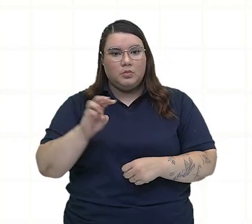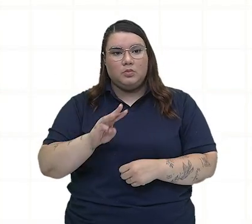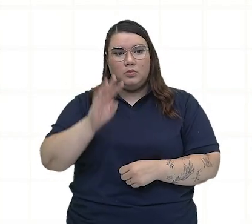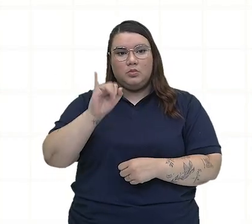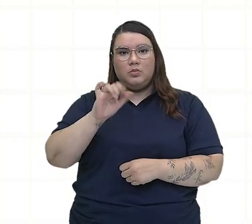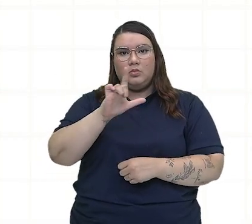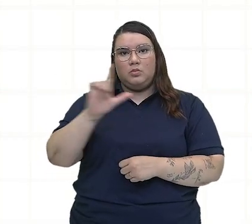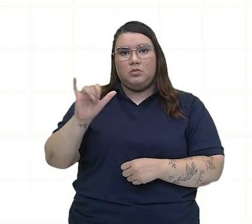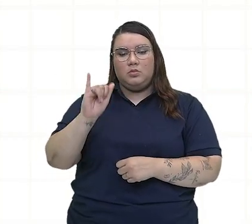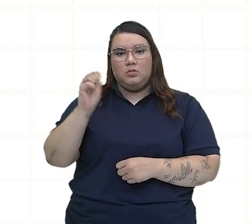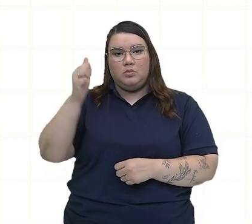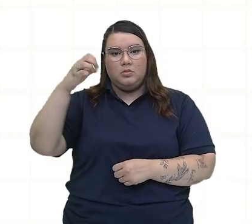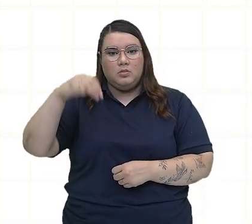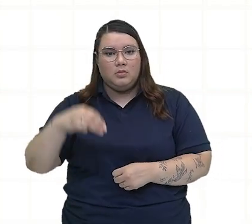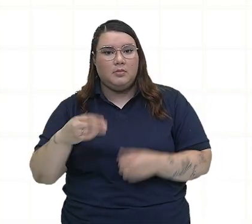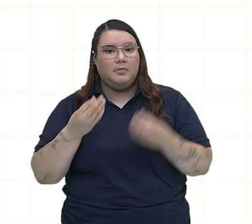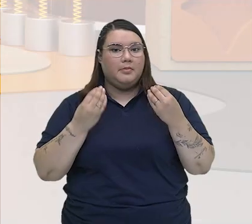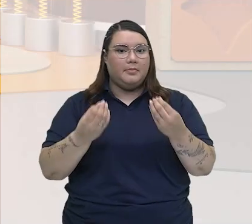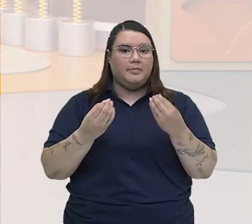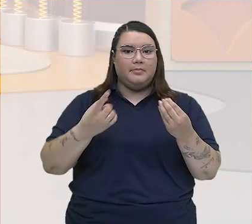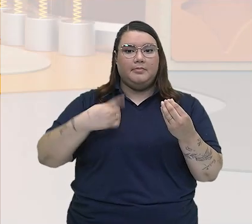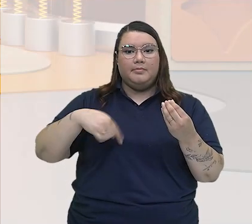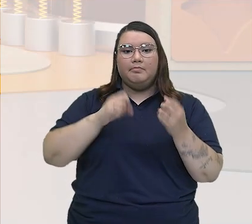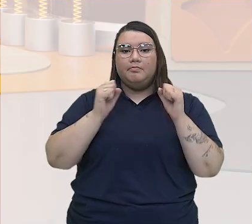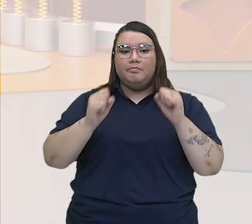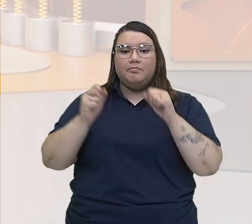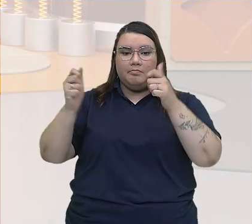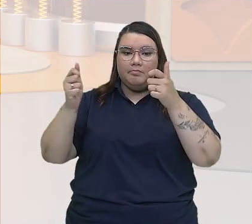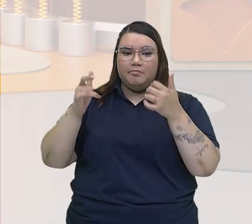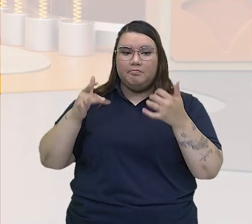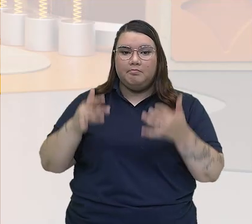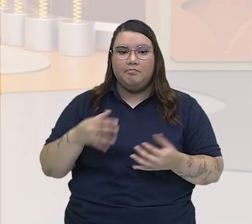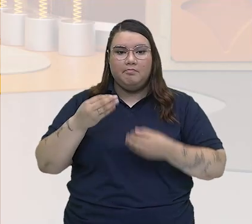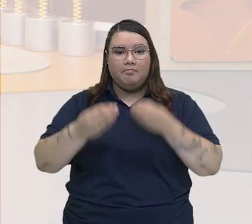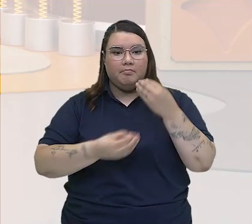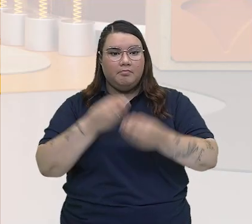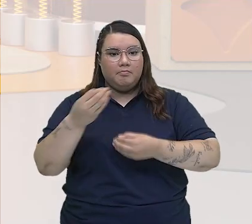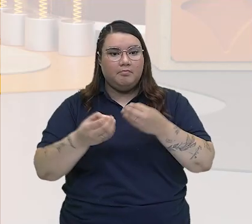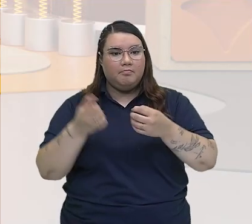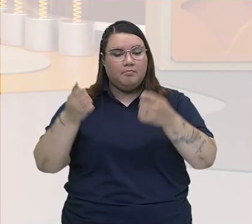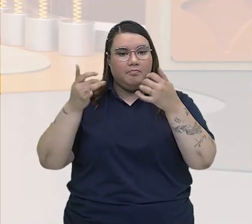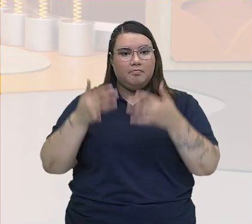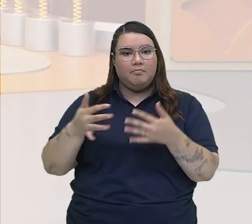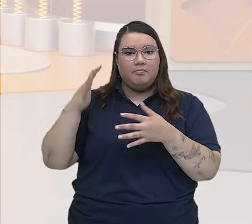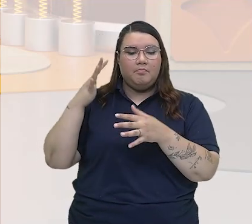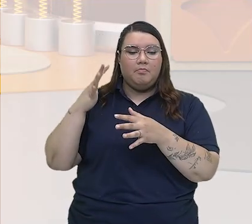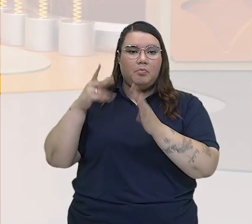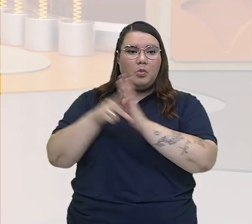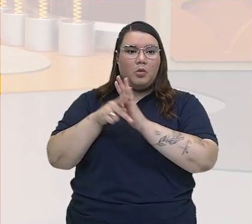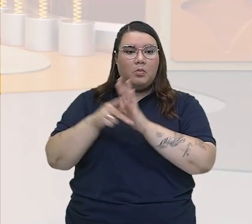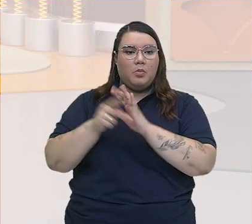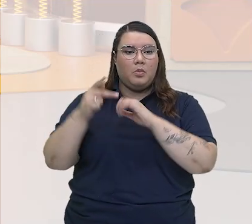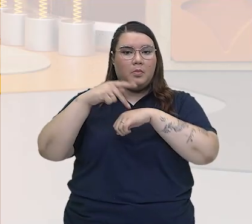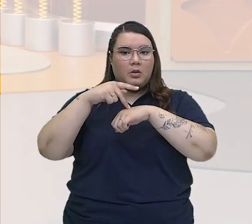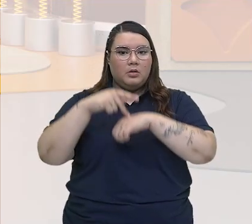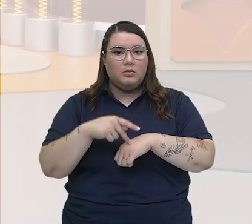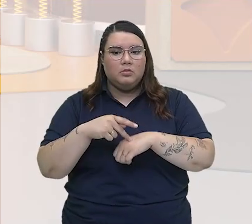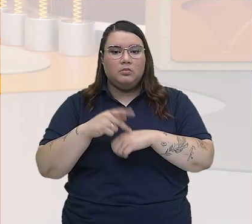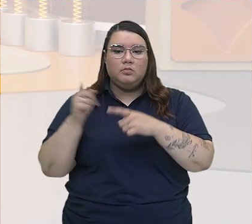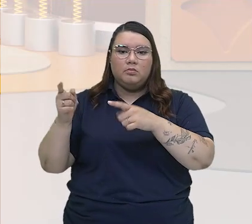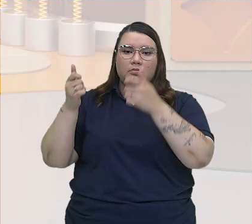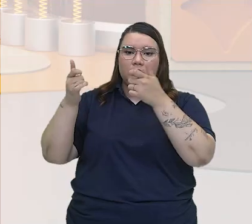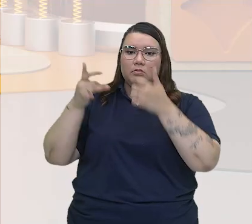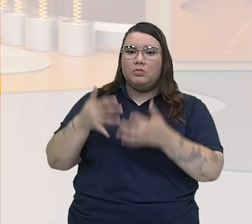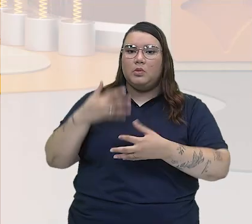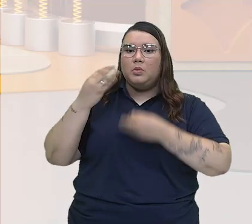o professor William, para que ele possa explicar para a gente essa ideia da pressão atmosférica. Então, professor William,